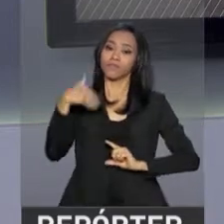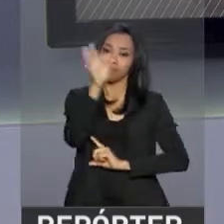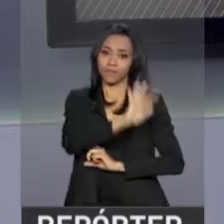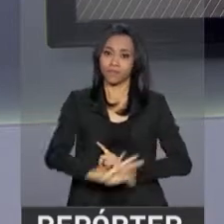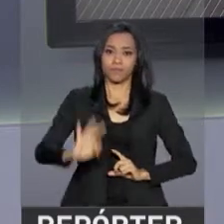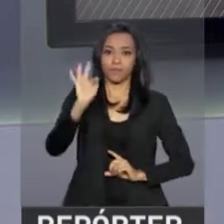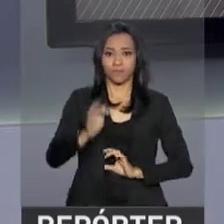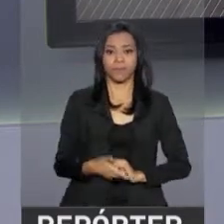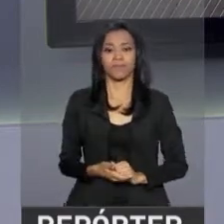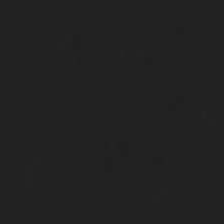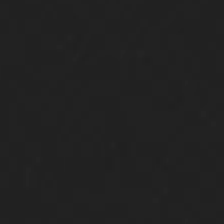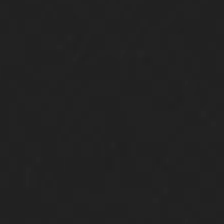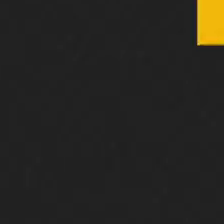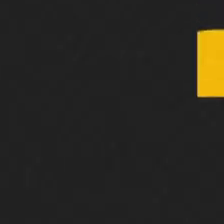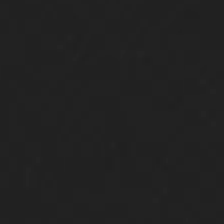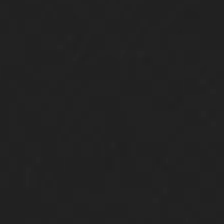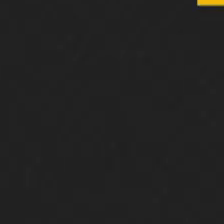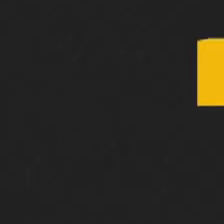governo federal